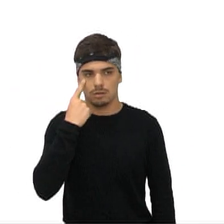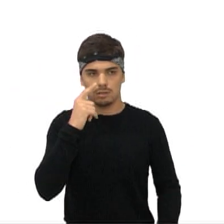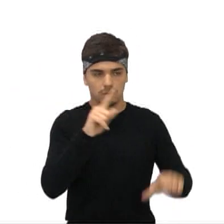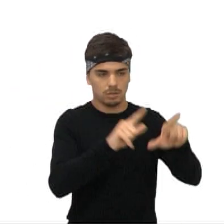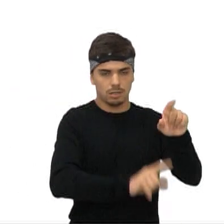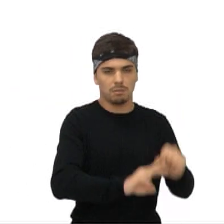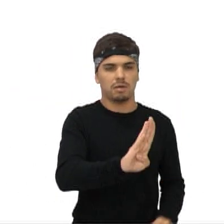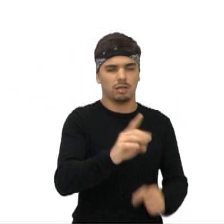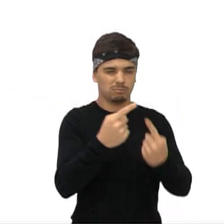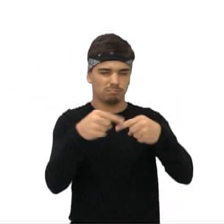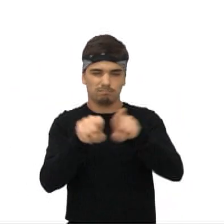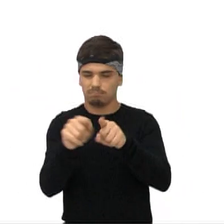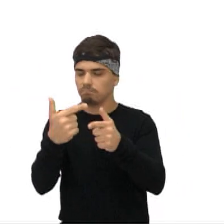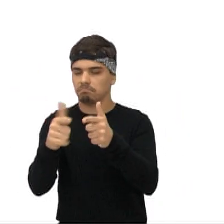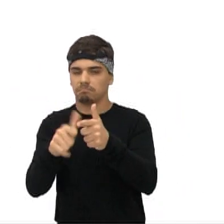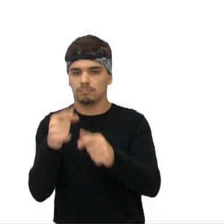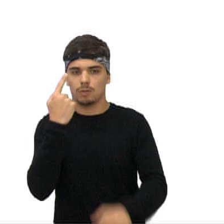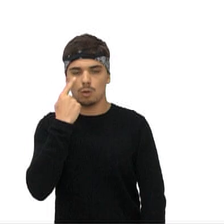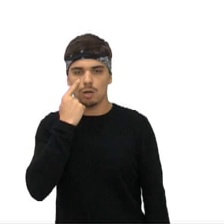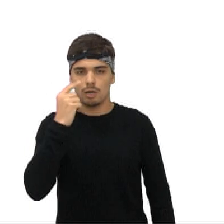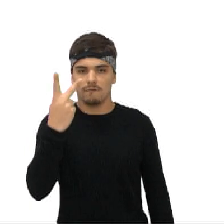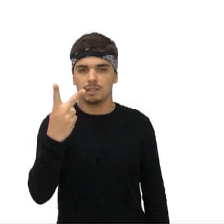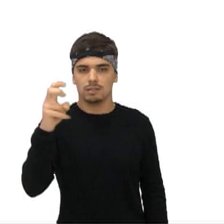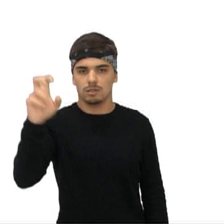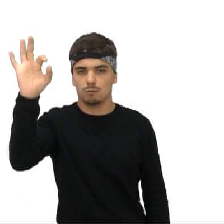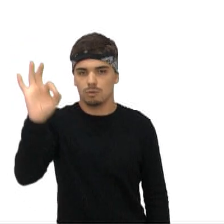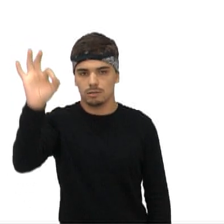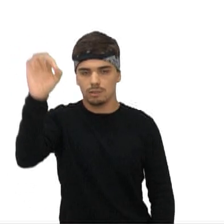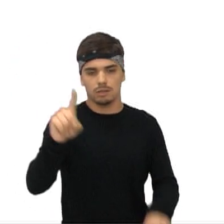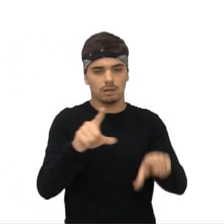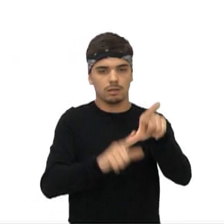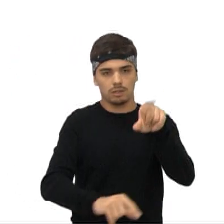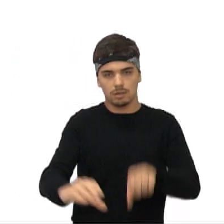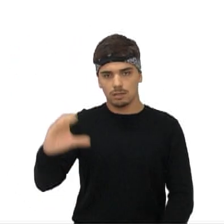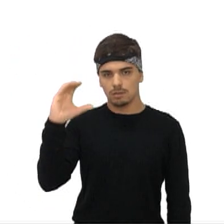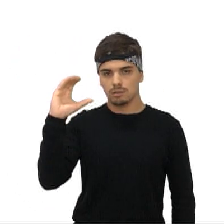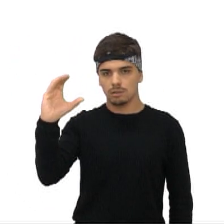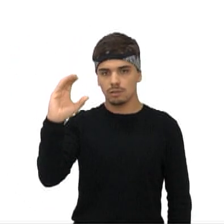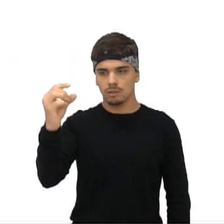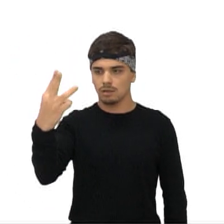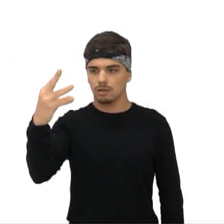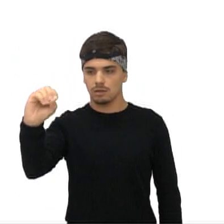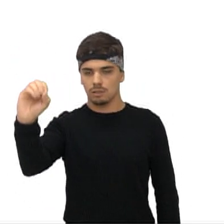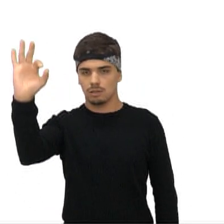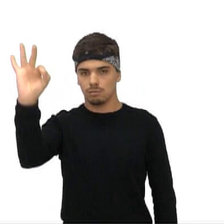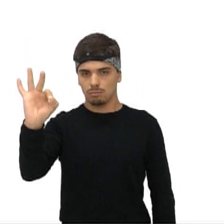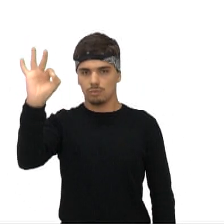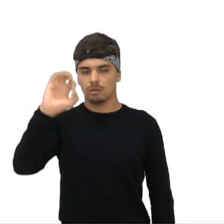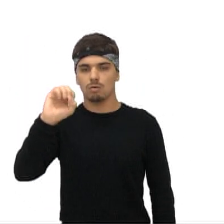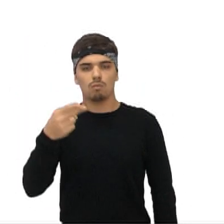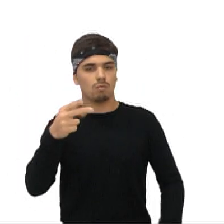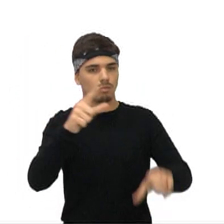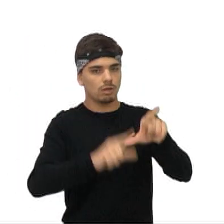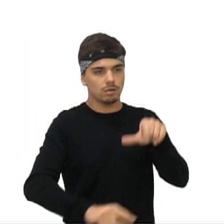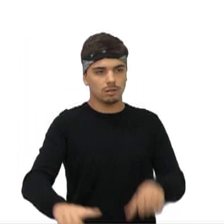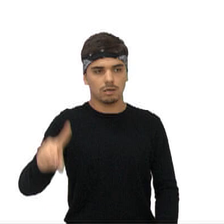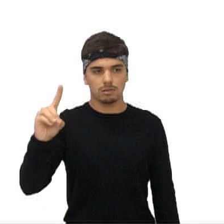né? Então, letra B, 25%. Letra C, 30%. Ou letra